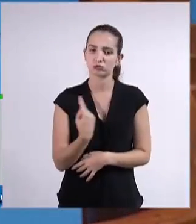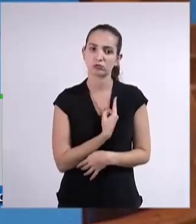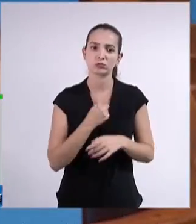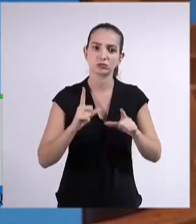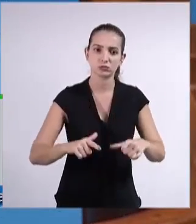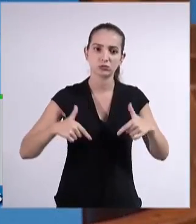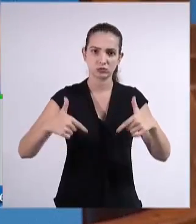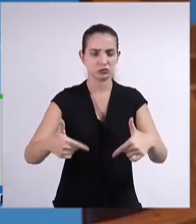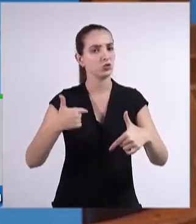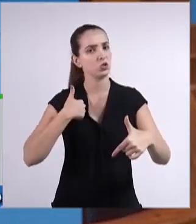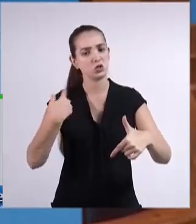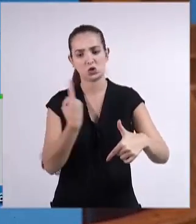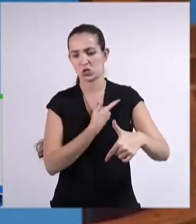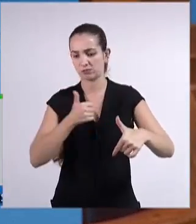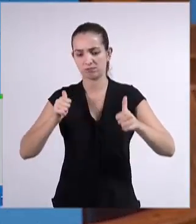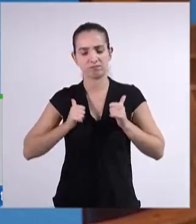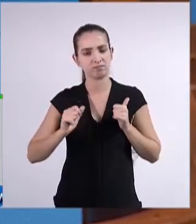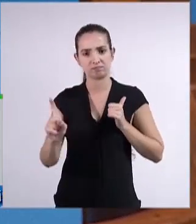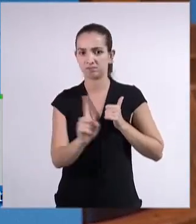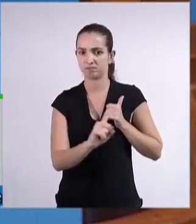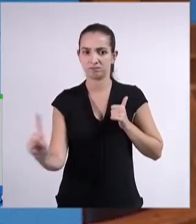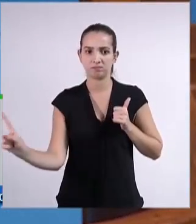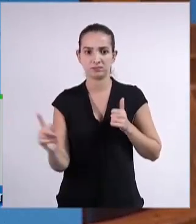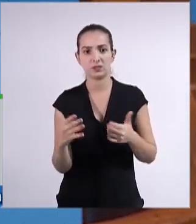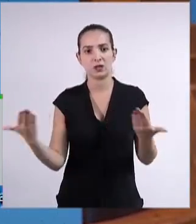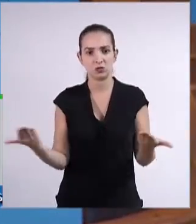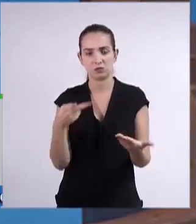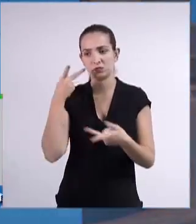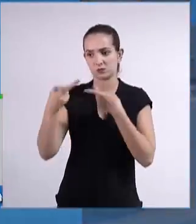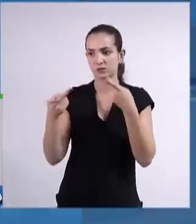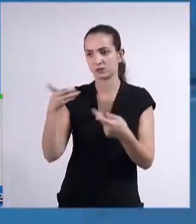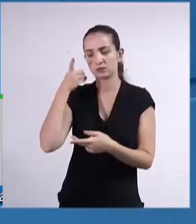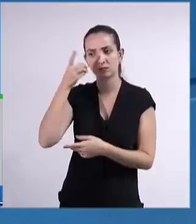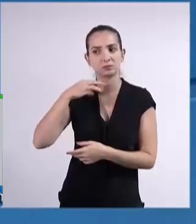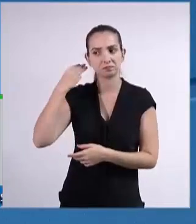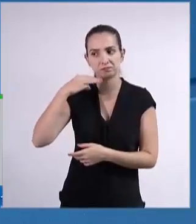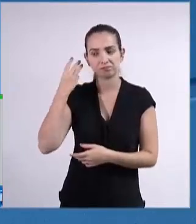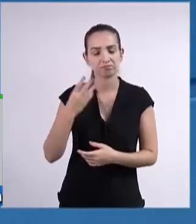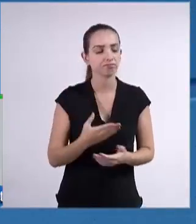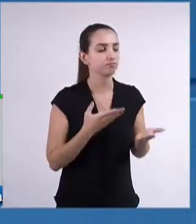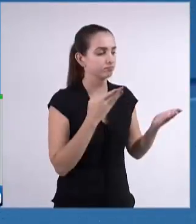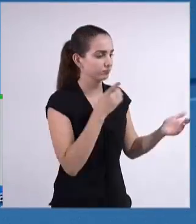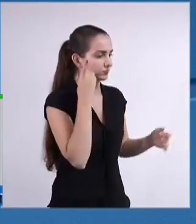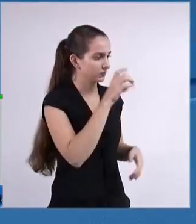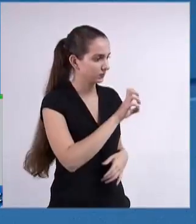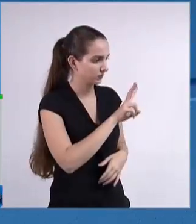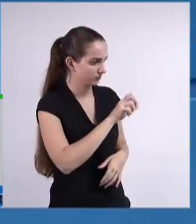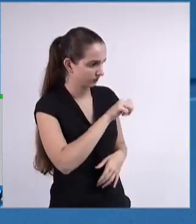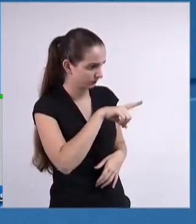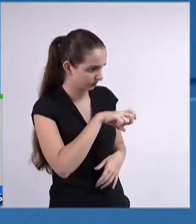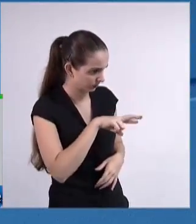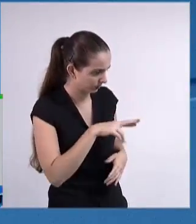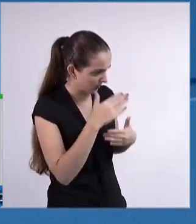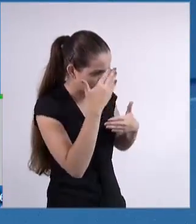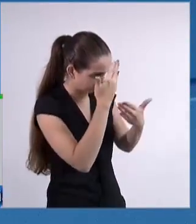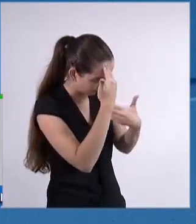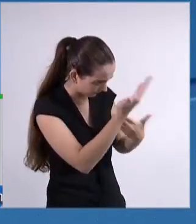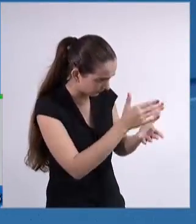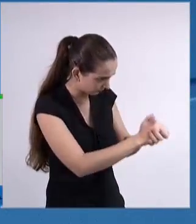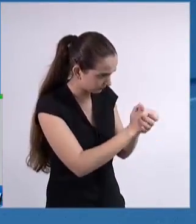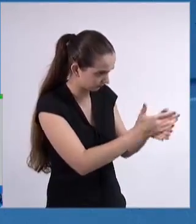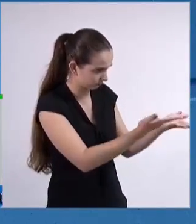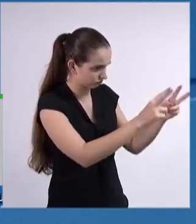e não vai se omitir. Honre, nobre colega Marçal Filho. Deputado Evander, primeiramente, parabenizá-lo pelo